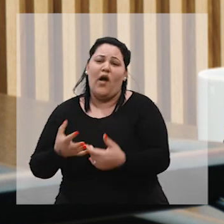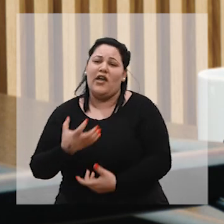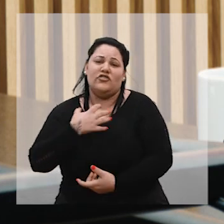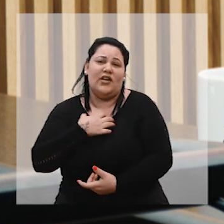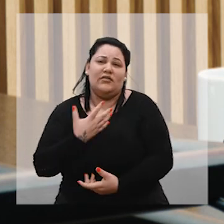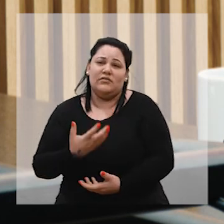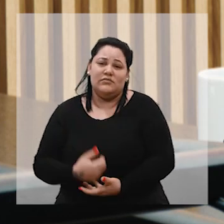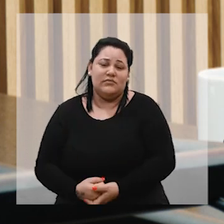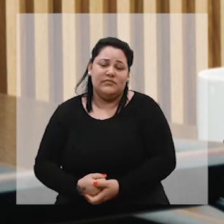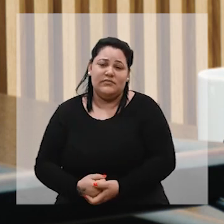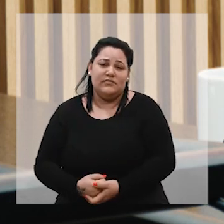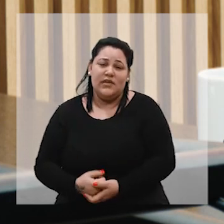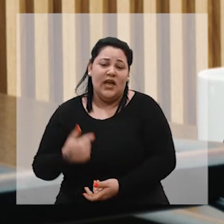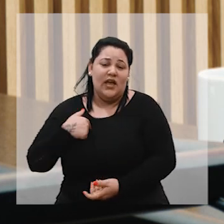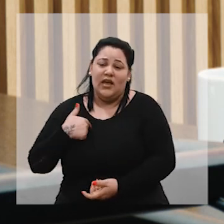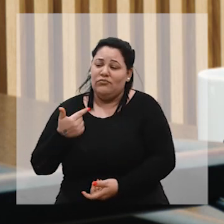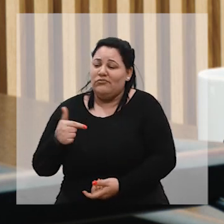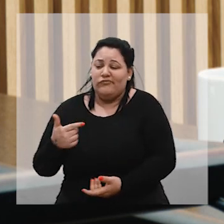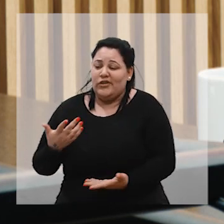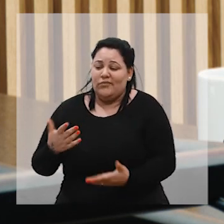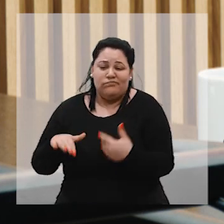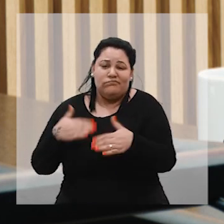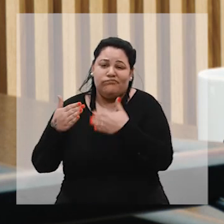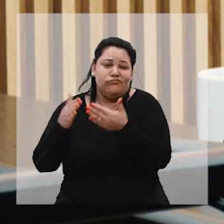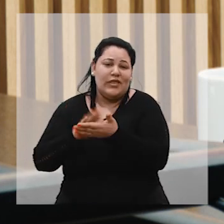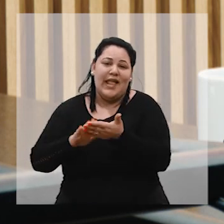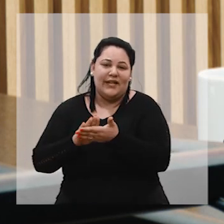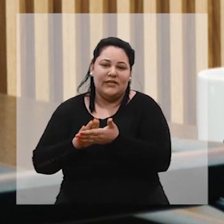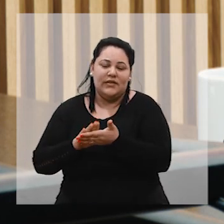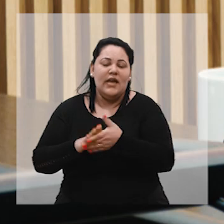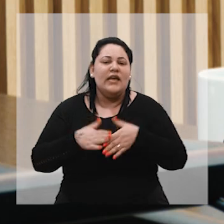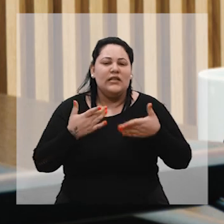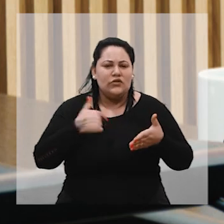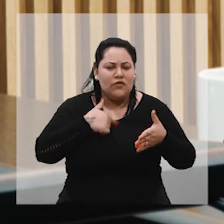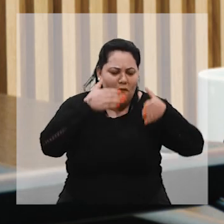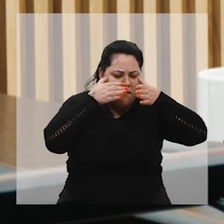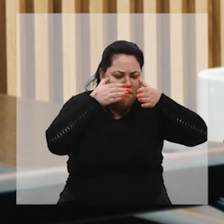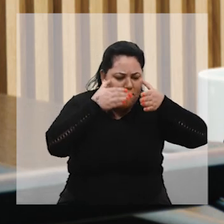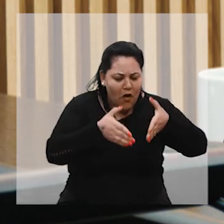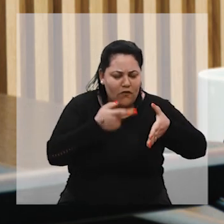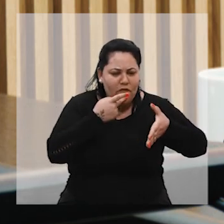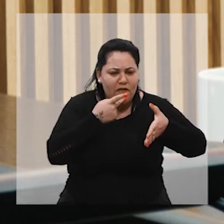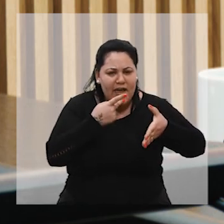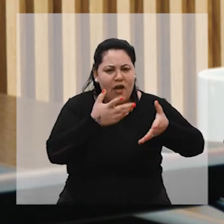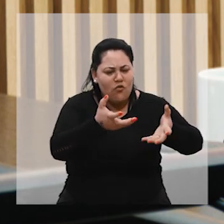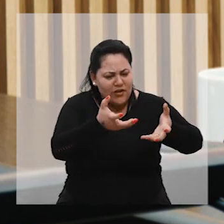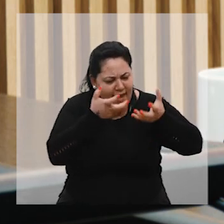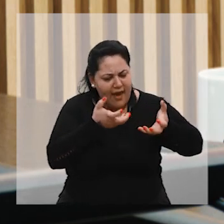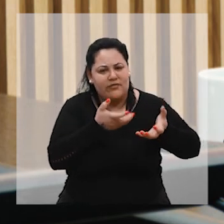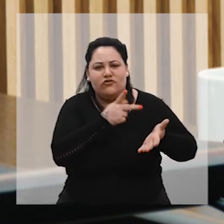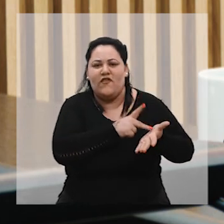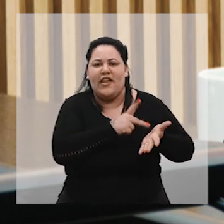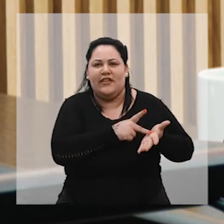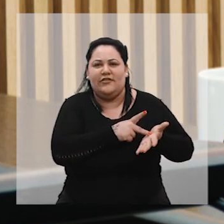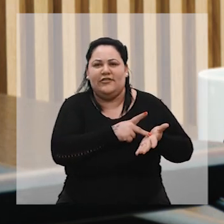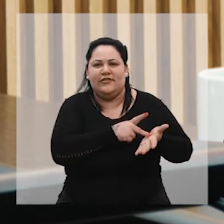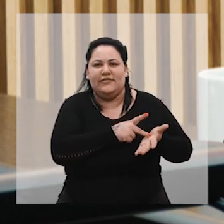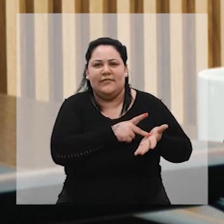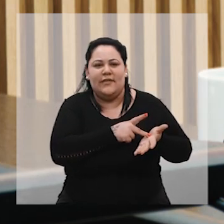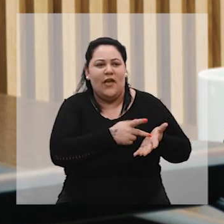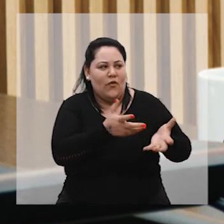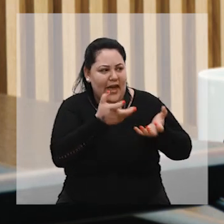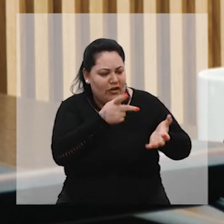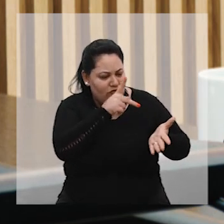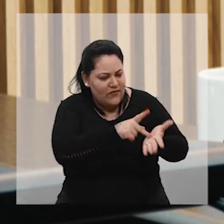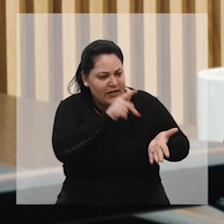fazer. Só vai ser mais um. Então, quando tu pega aquilo e bota teu foco na cabeça e fala assim, eu quero isso.